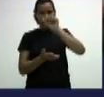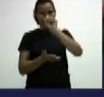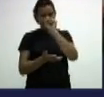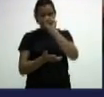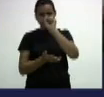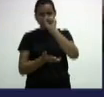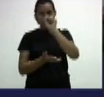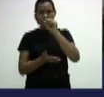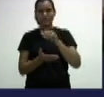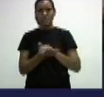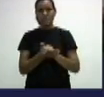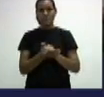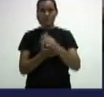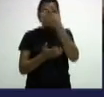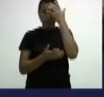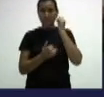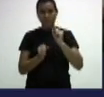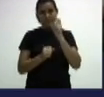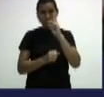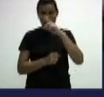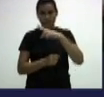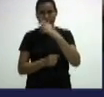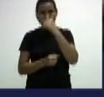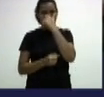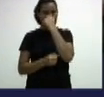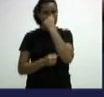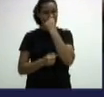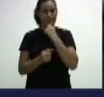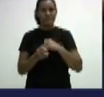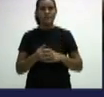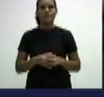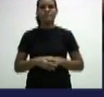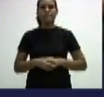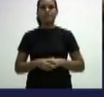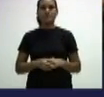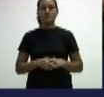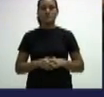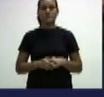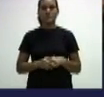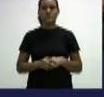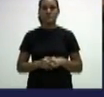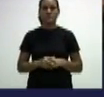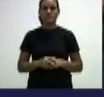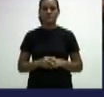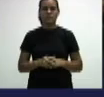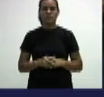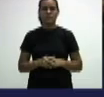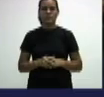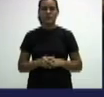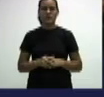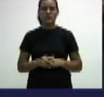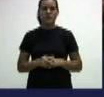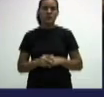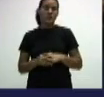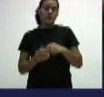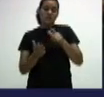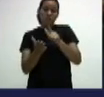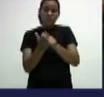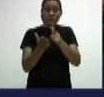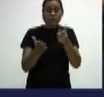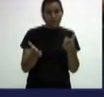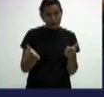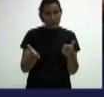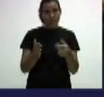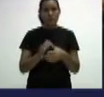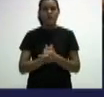Né, a gente pode estar aparecendo ali na tela, para o pessoal ver aí. E... ele é um jornal